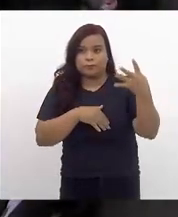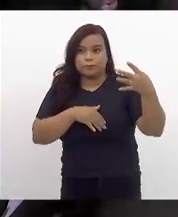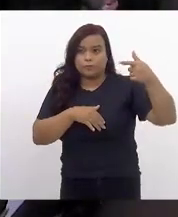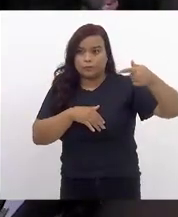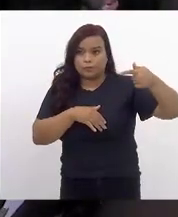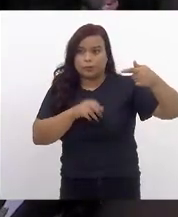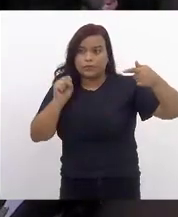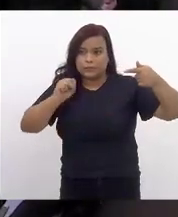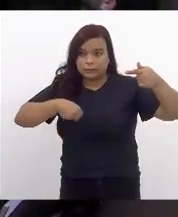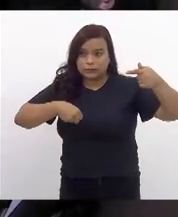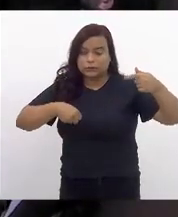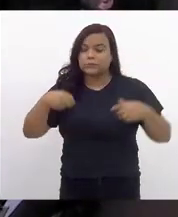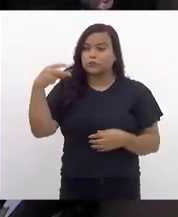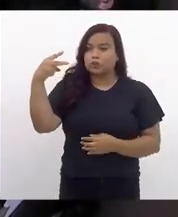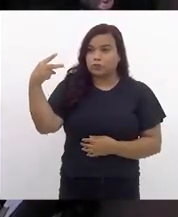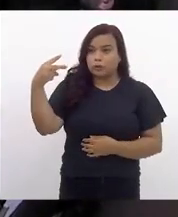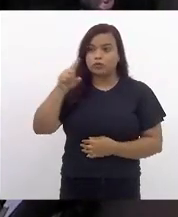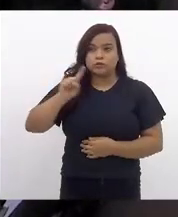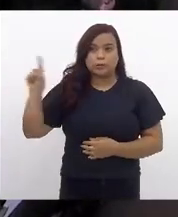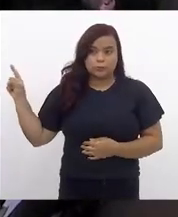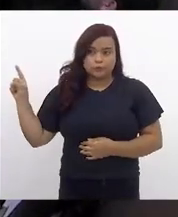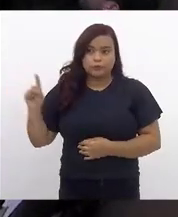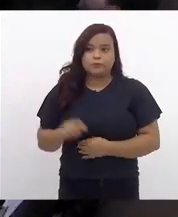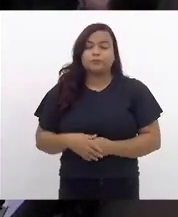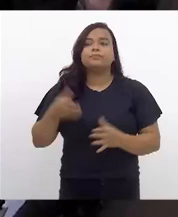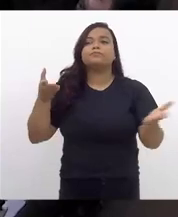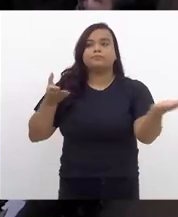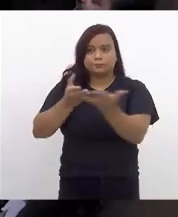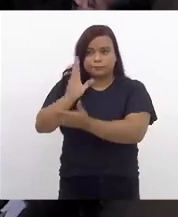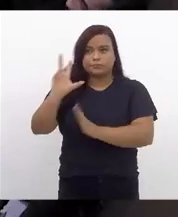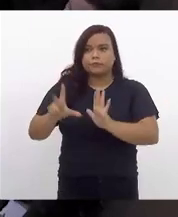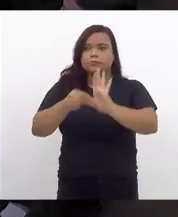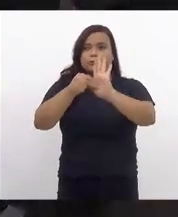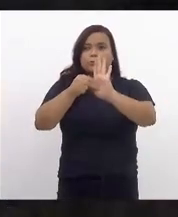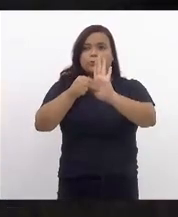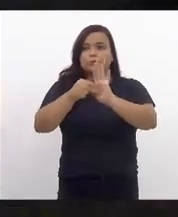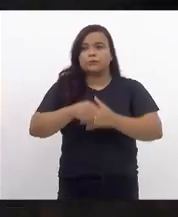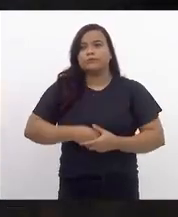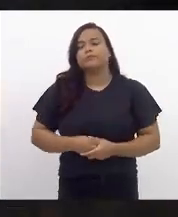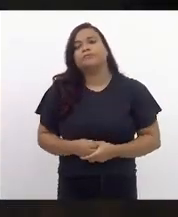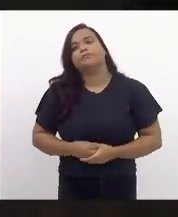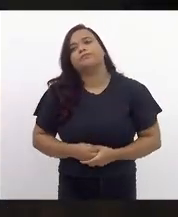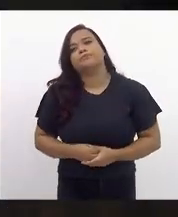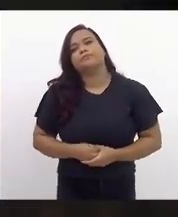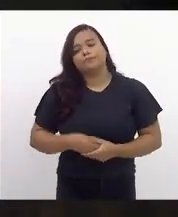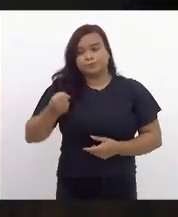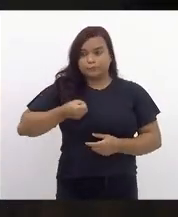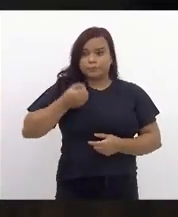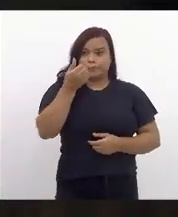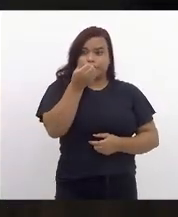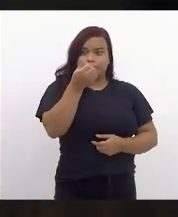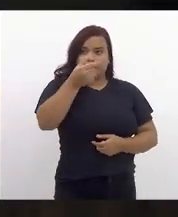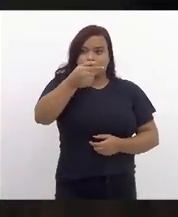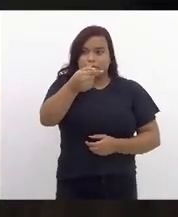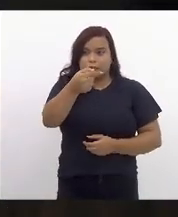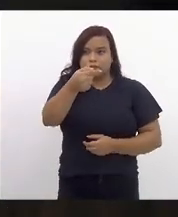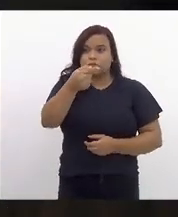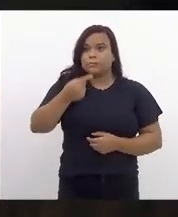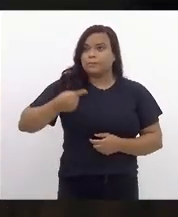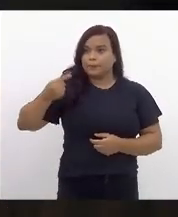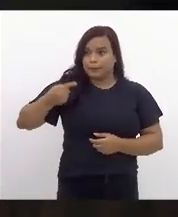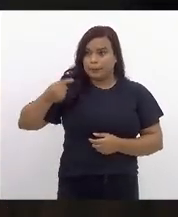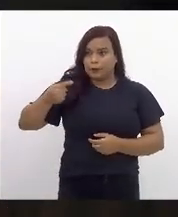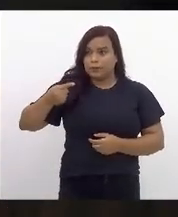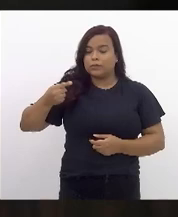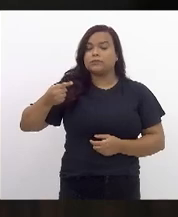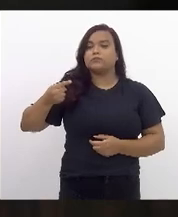2 nãos. Foi aprovada a emenda condicional número 67, em primeira, retorna em